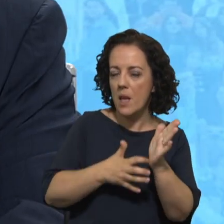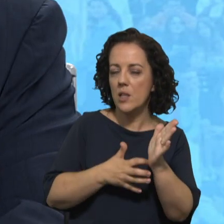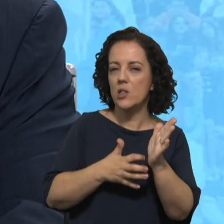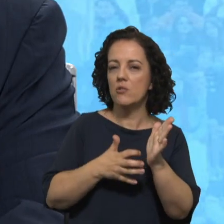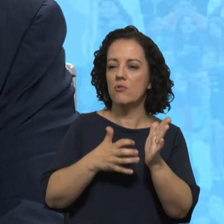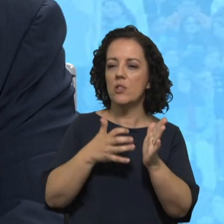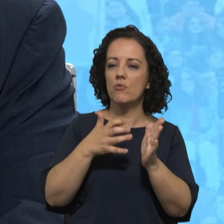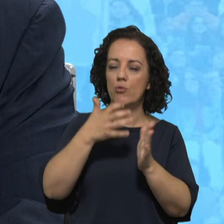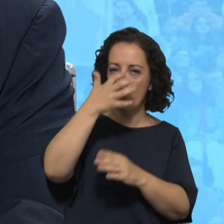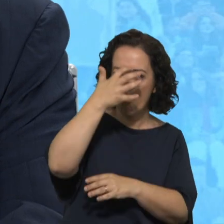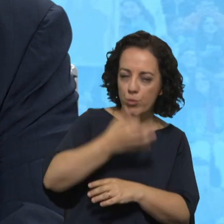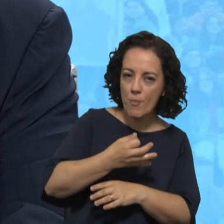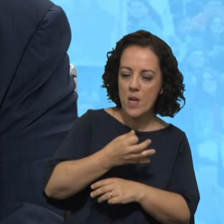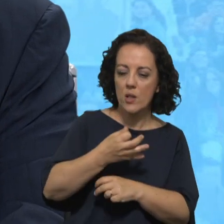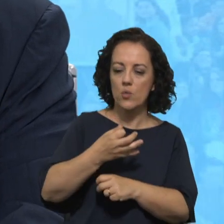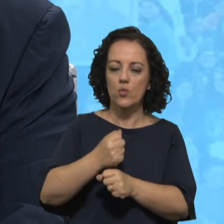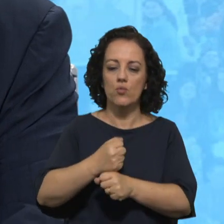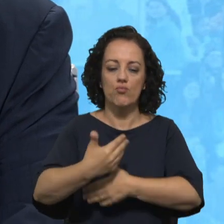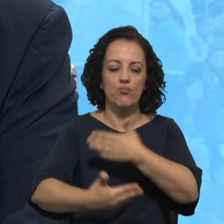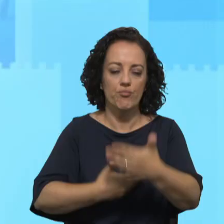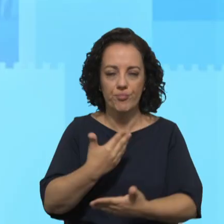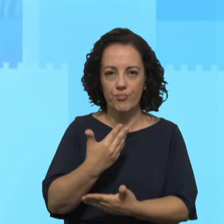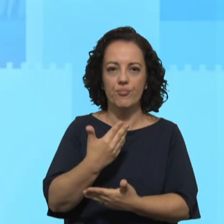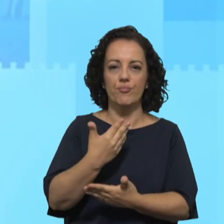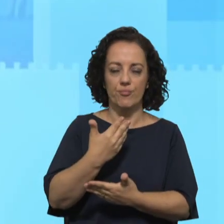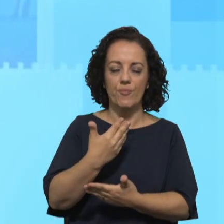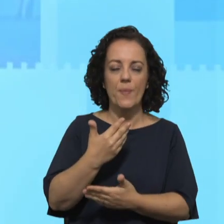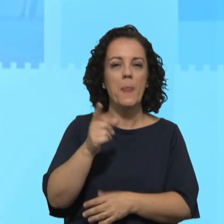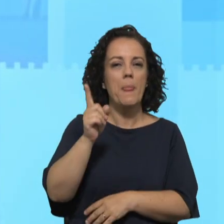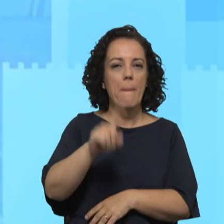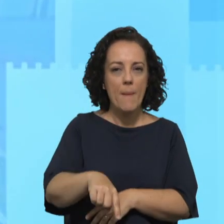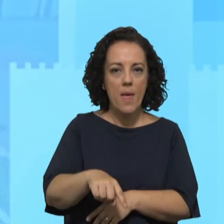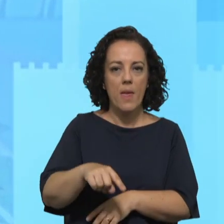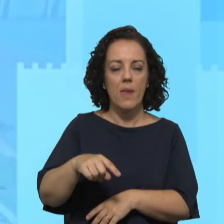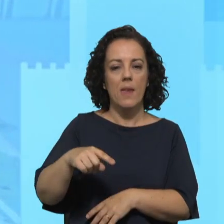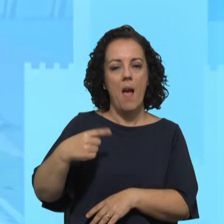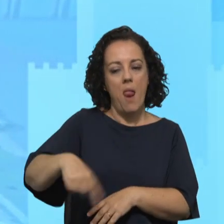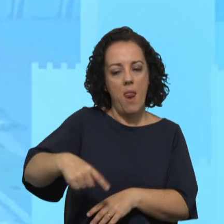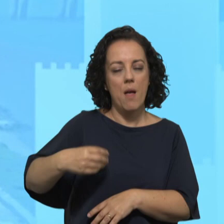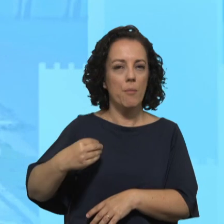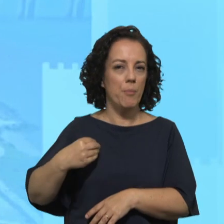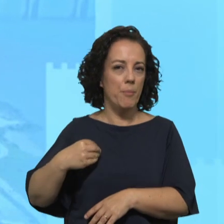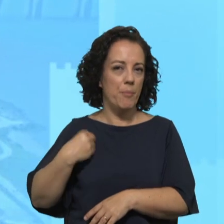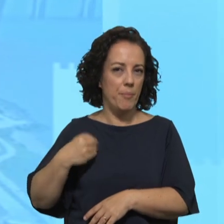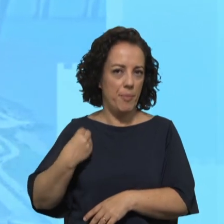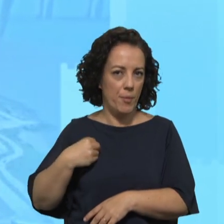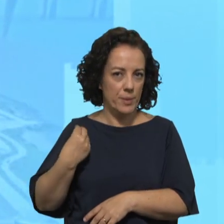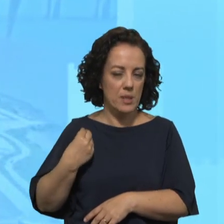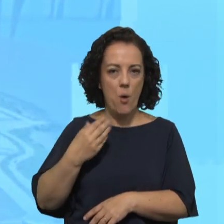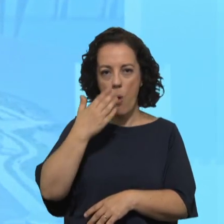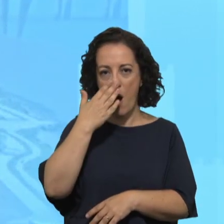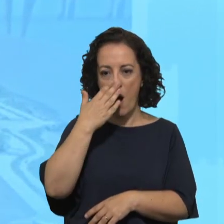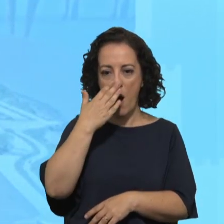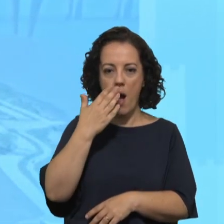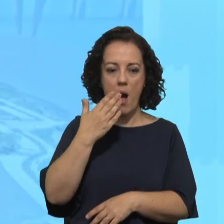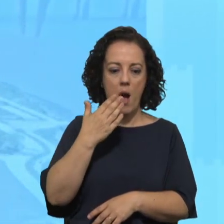nas intencionalidades dos momentos? Há aqui também esta preocupação de tornar todos